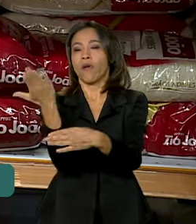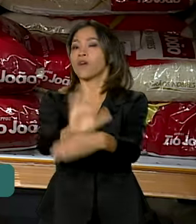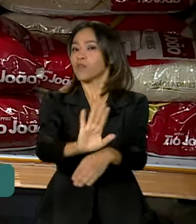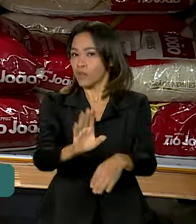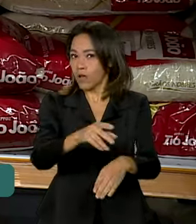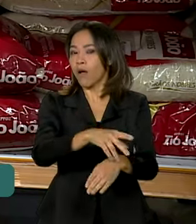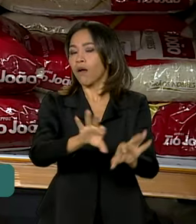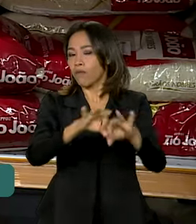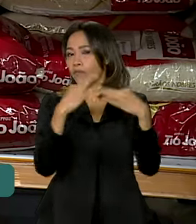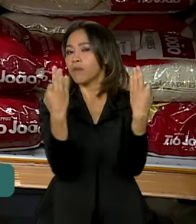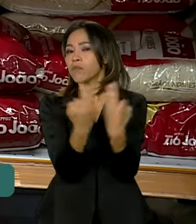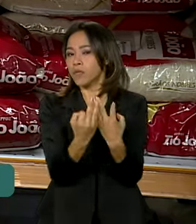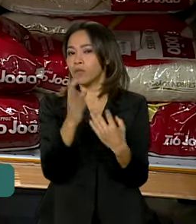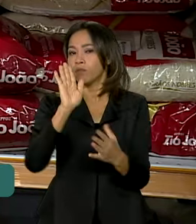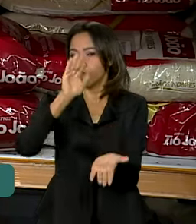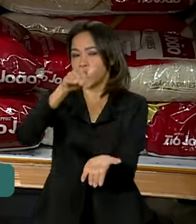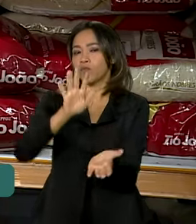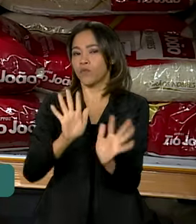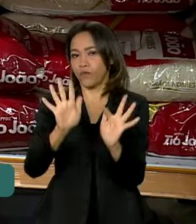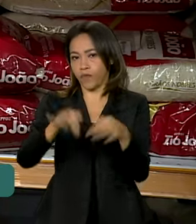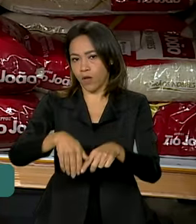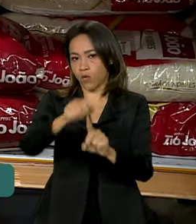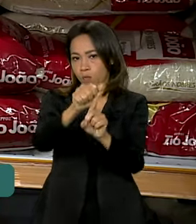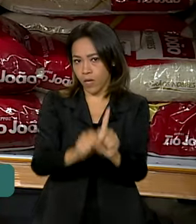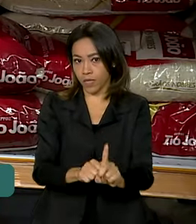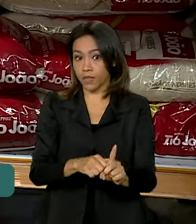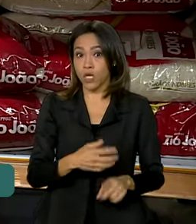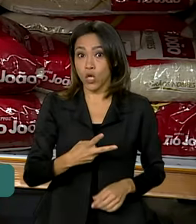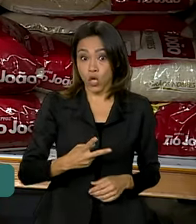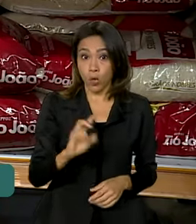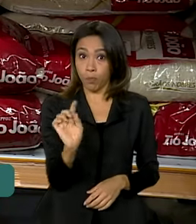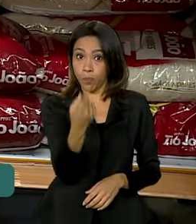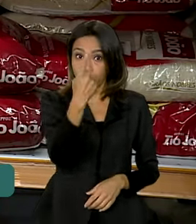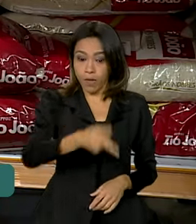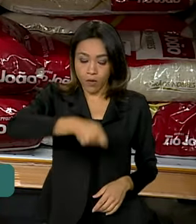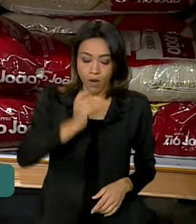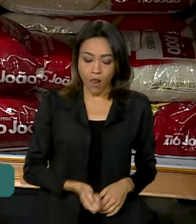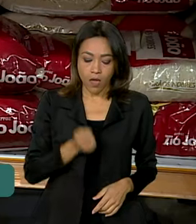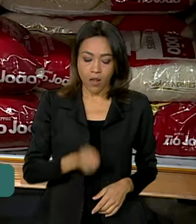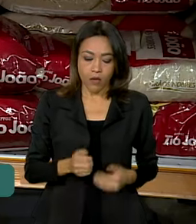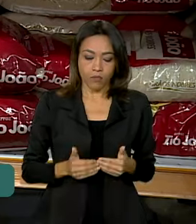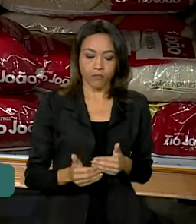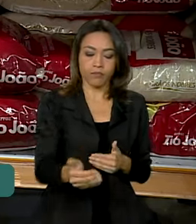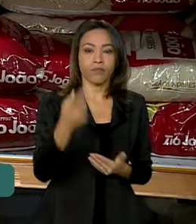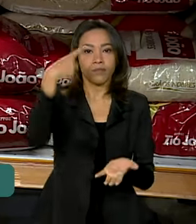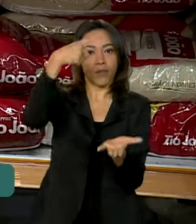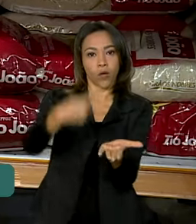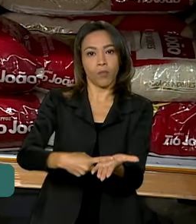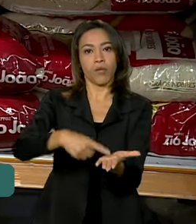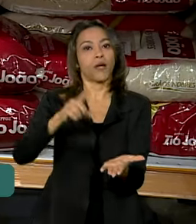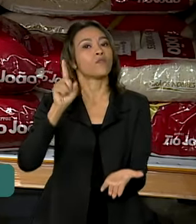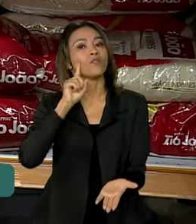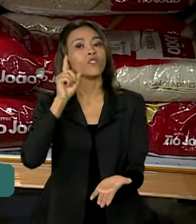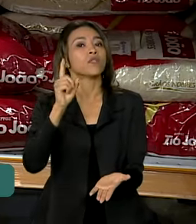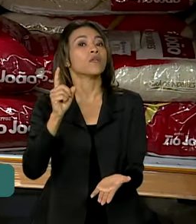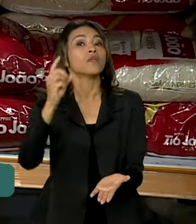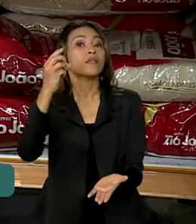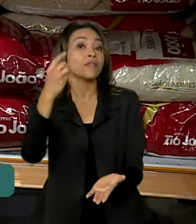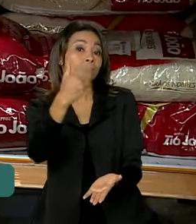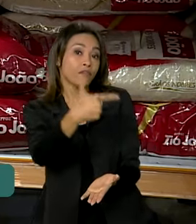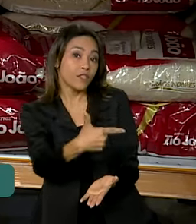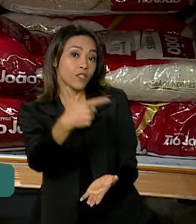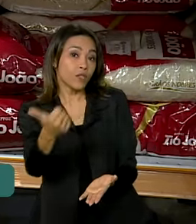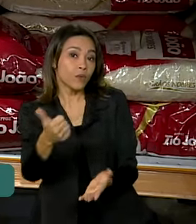famílias no fim do mês e o primeiro leilão Está marcado pra próxima terça-feira dia 21 de Maio o